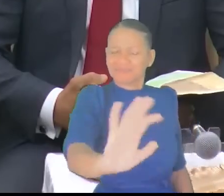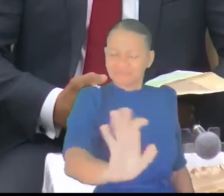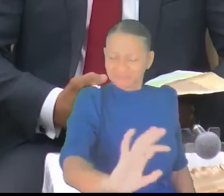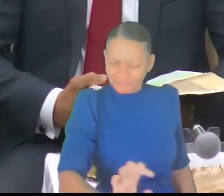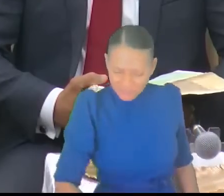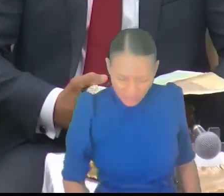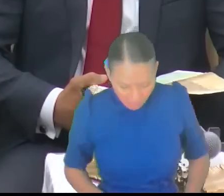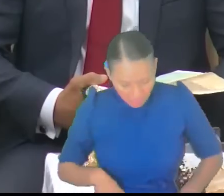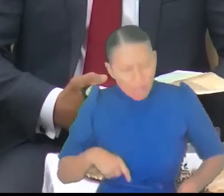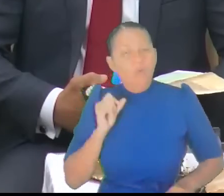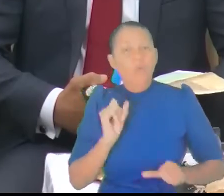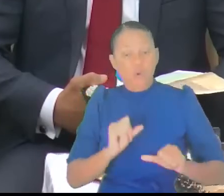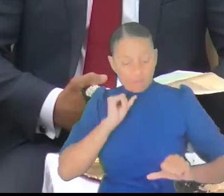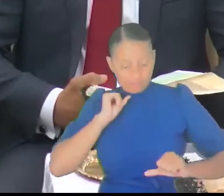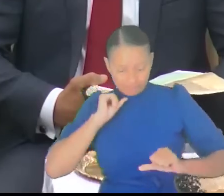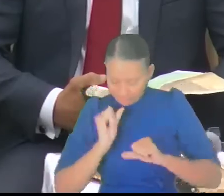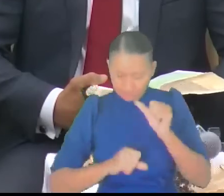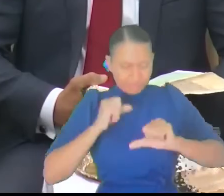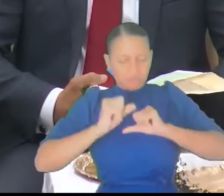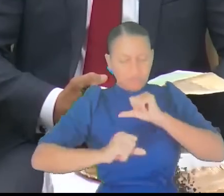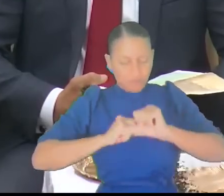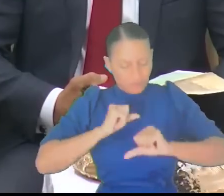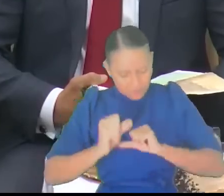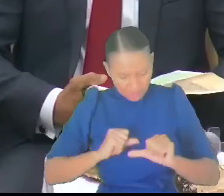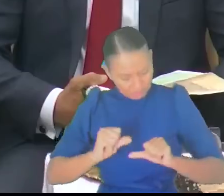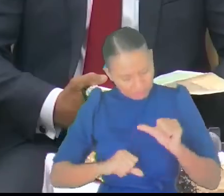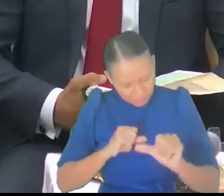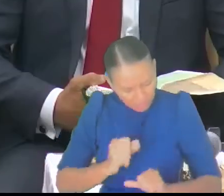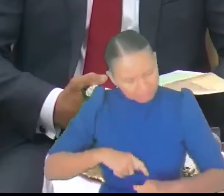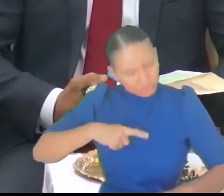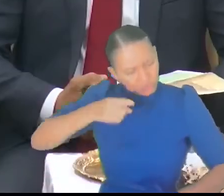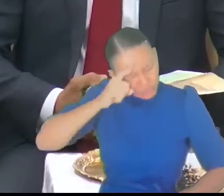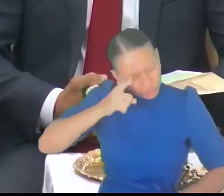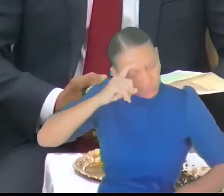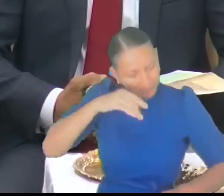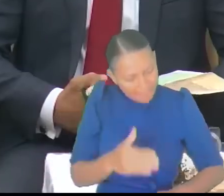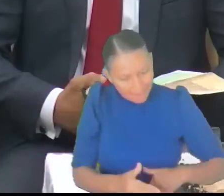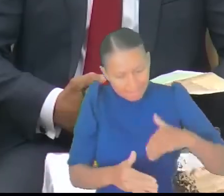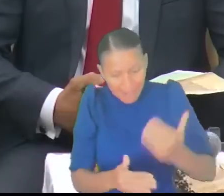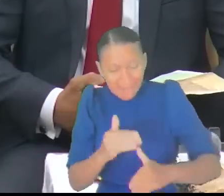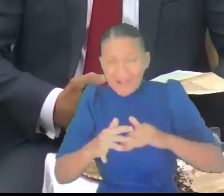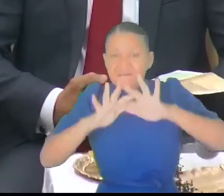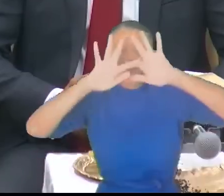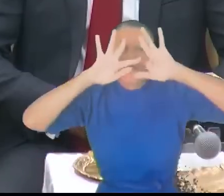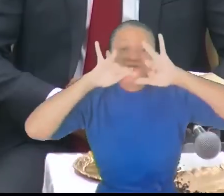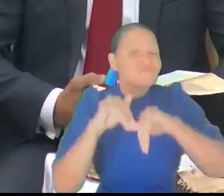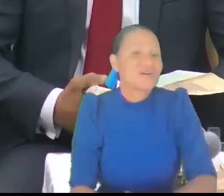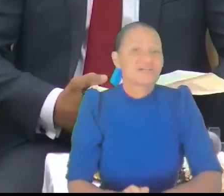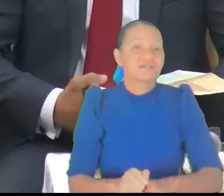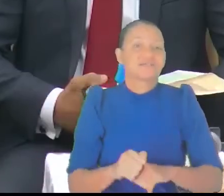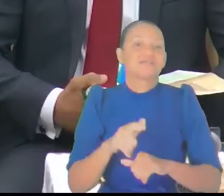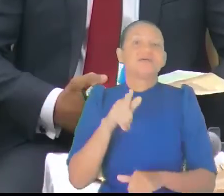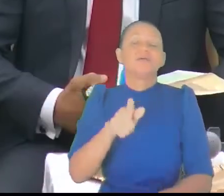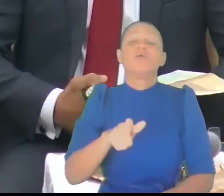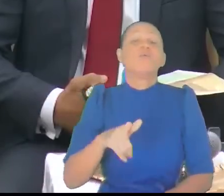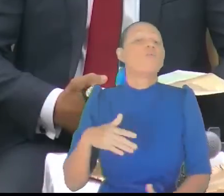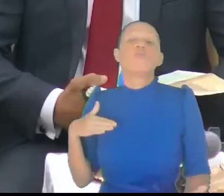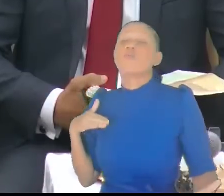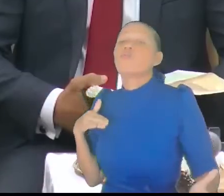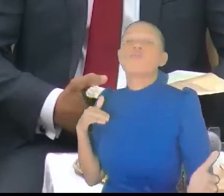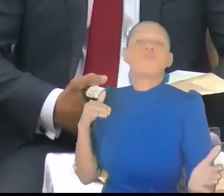um processo diário, é um processo que só vai terminar quando você der o